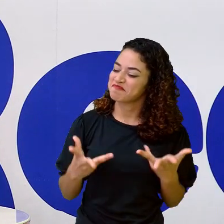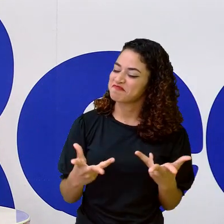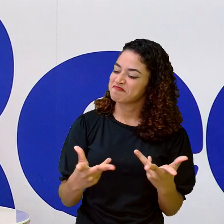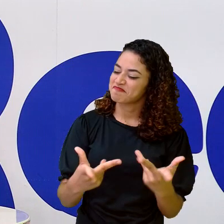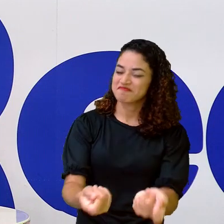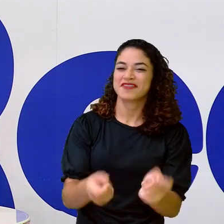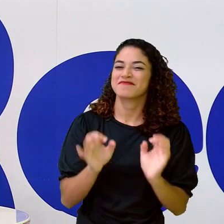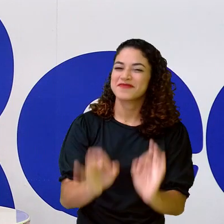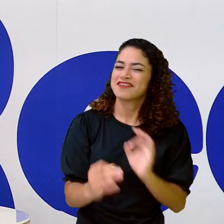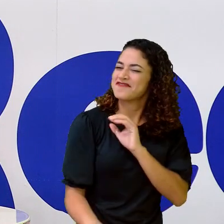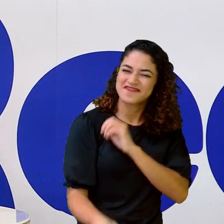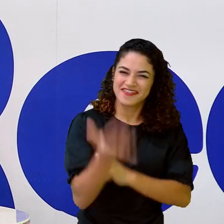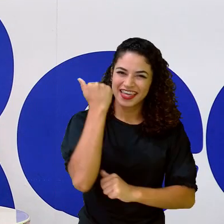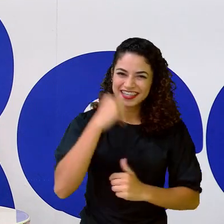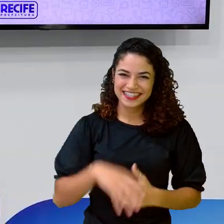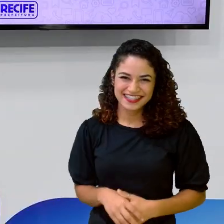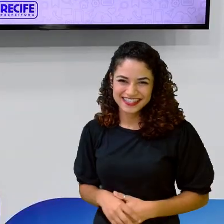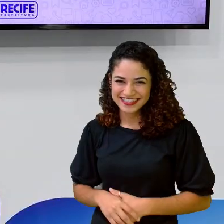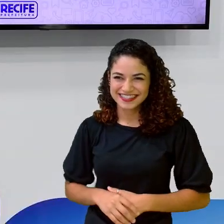maravilhoso. Então, chega juntinho.